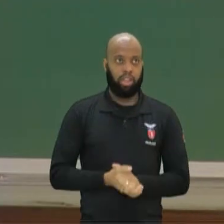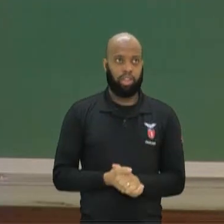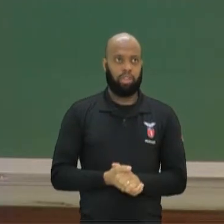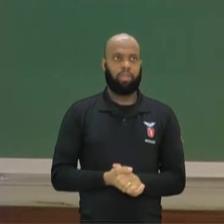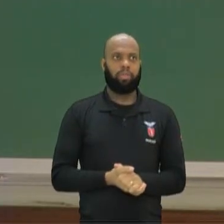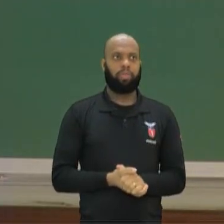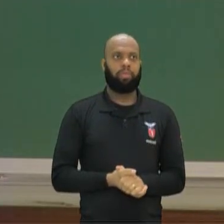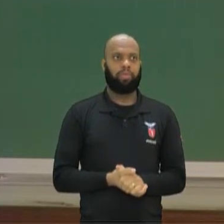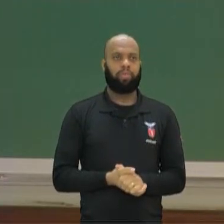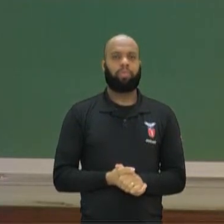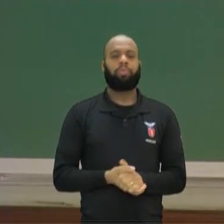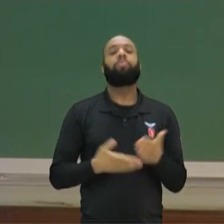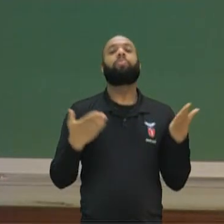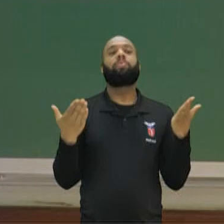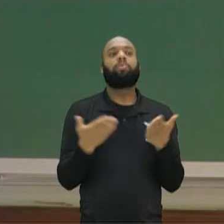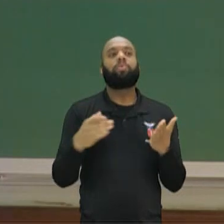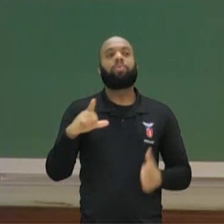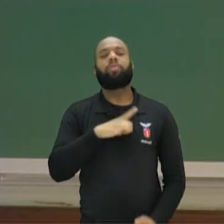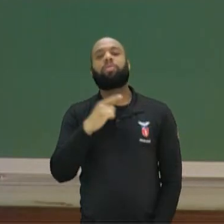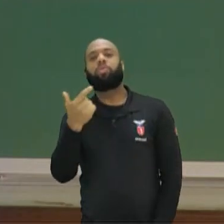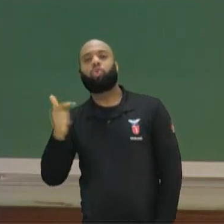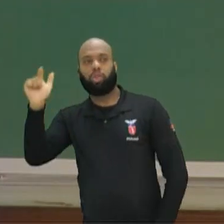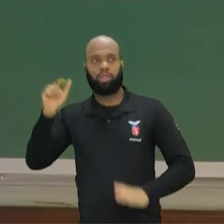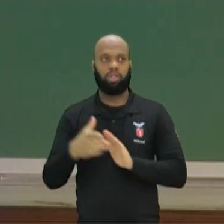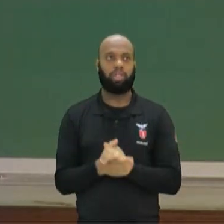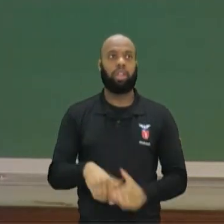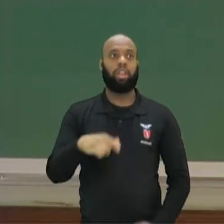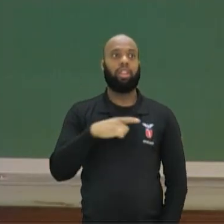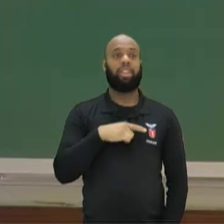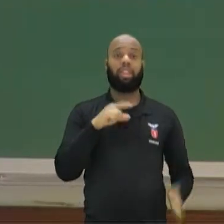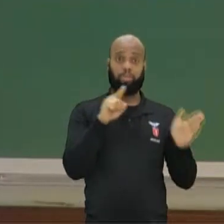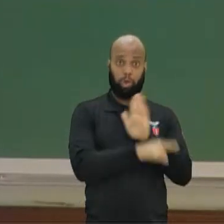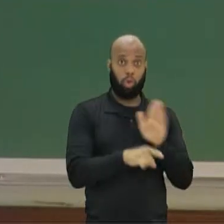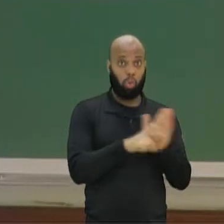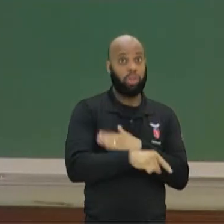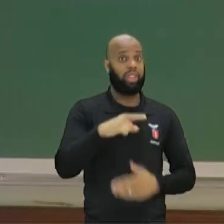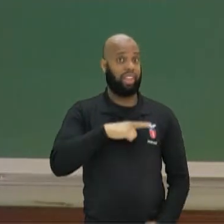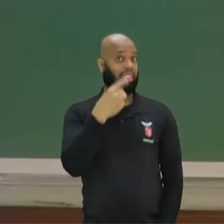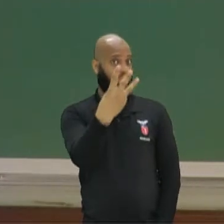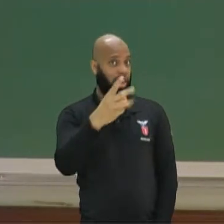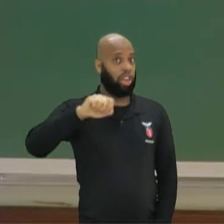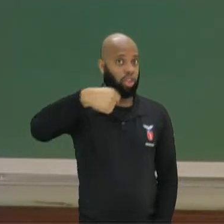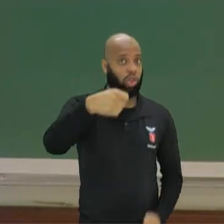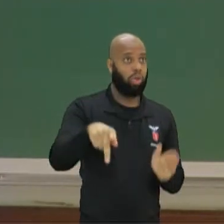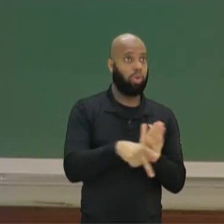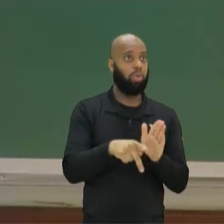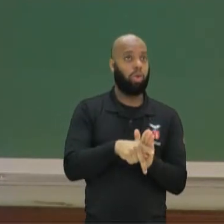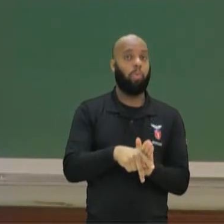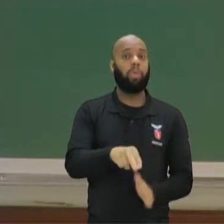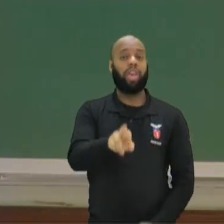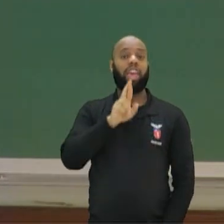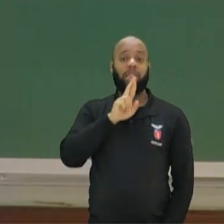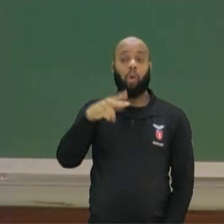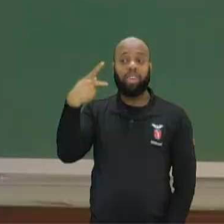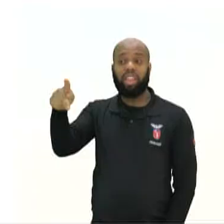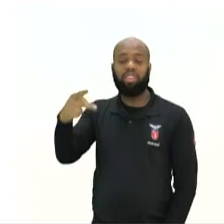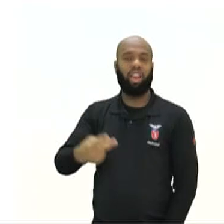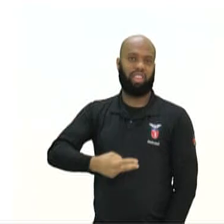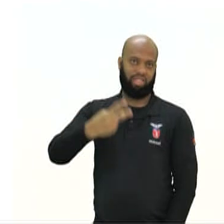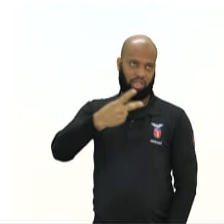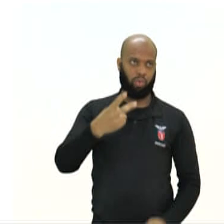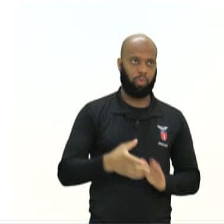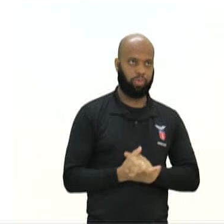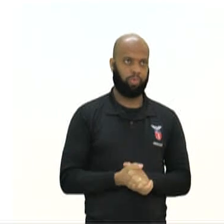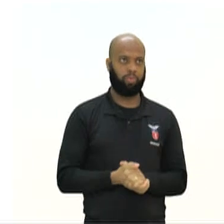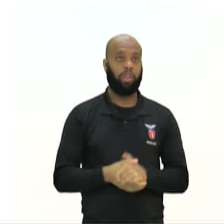Beleza? Ok. Agora aqui eu tenho 3 perguntas sobre a segunda resposta da cantora.